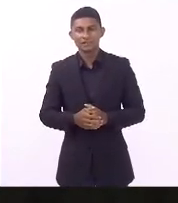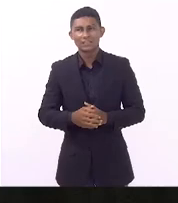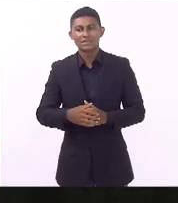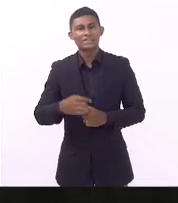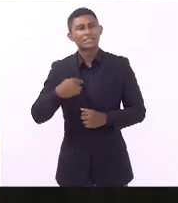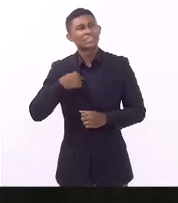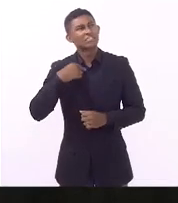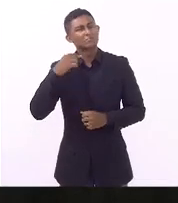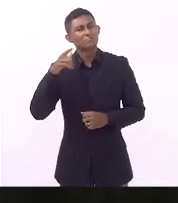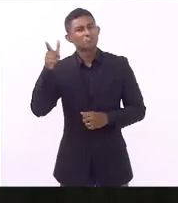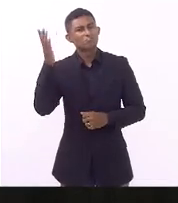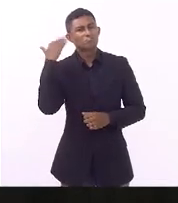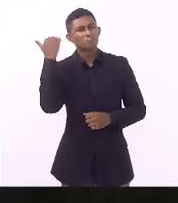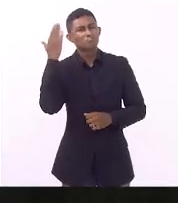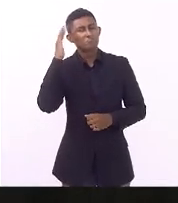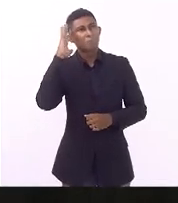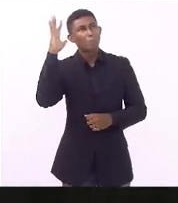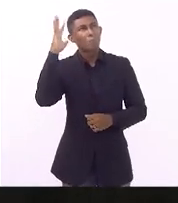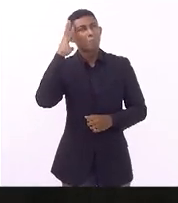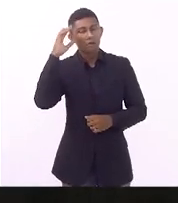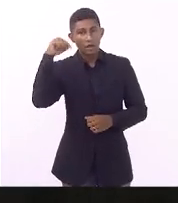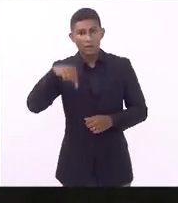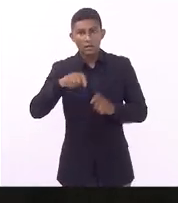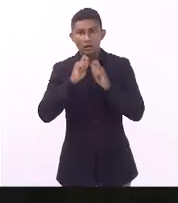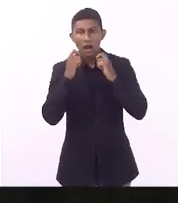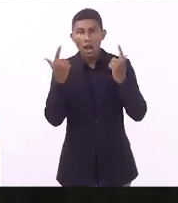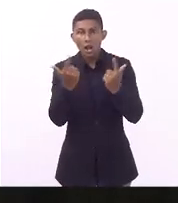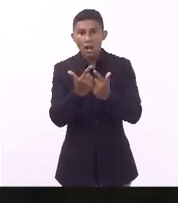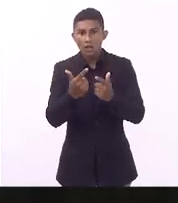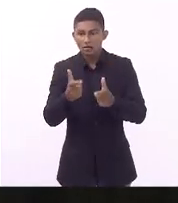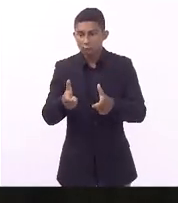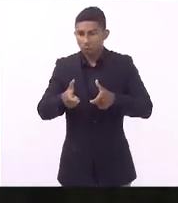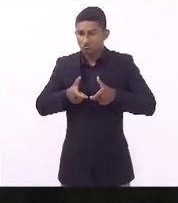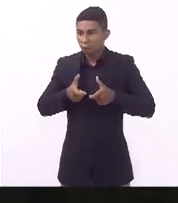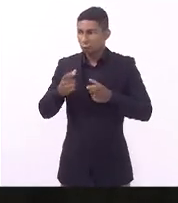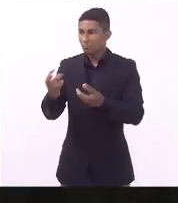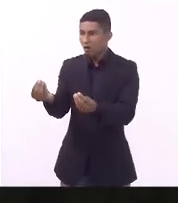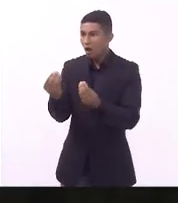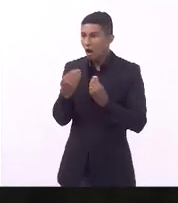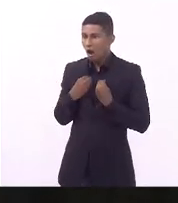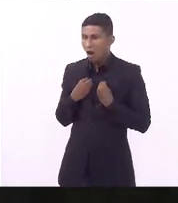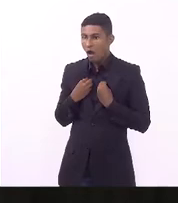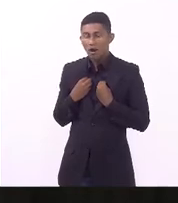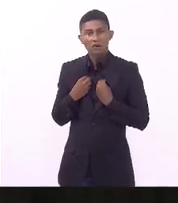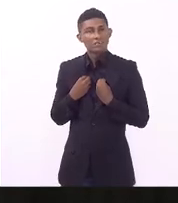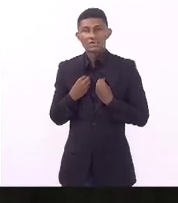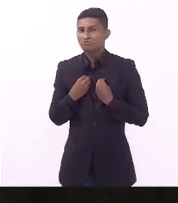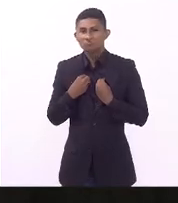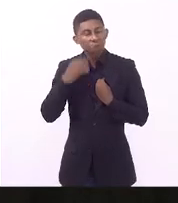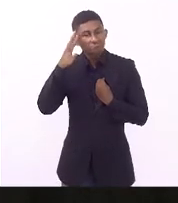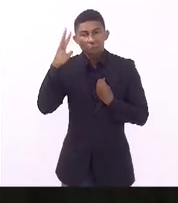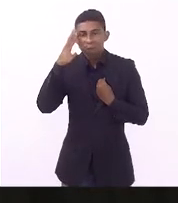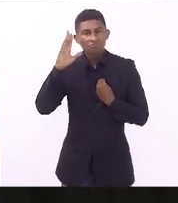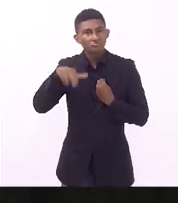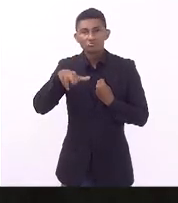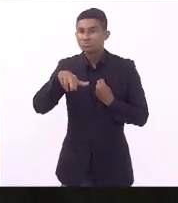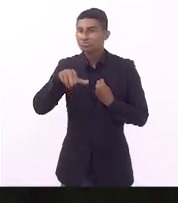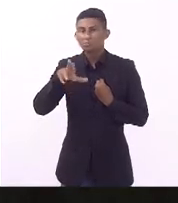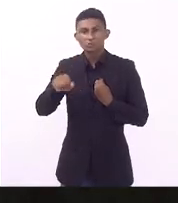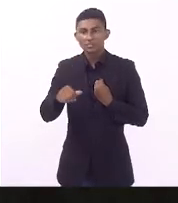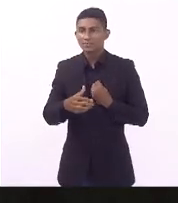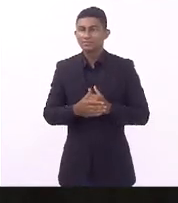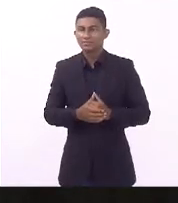um dia imaginar estar aqui sendo, recebendo essa comenda, a mais alta comenda do Estado do Rio. Mas, de qualquer